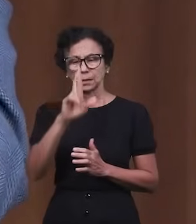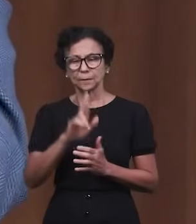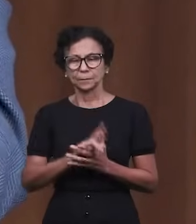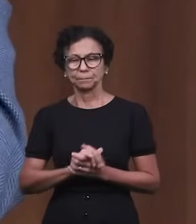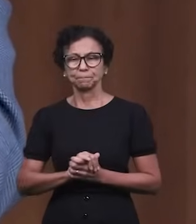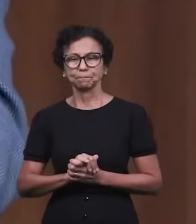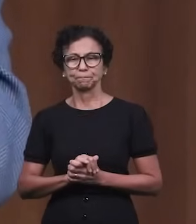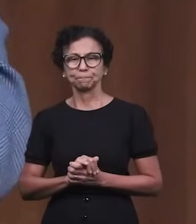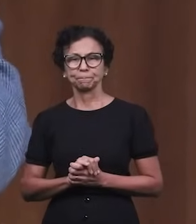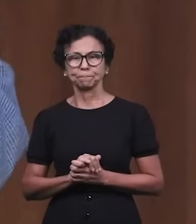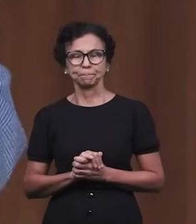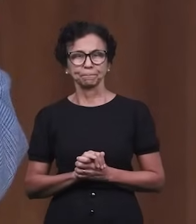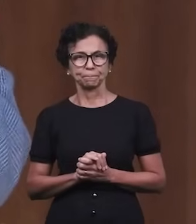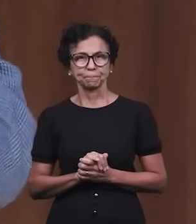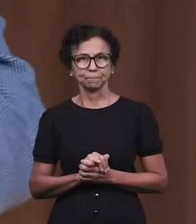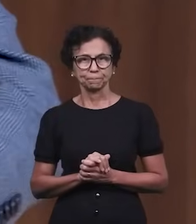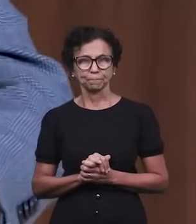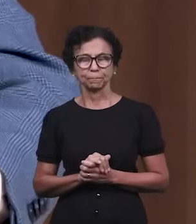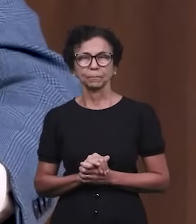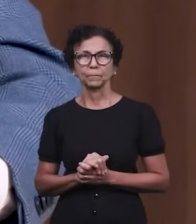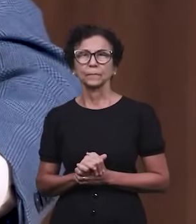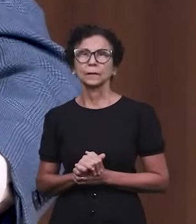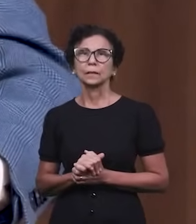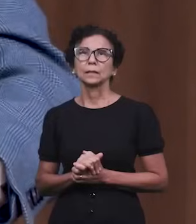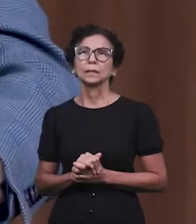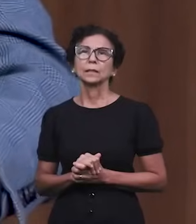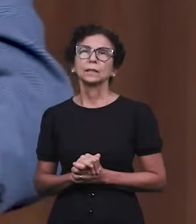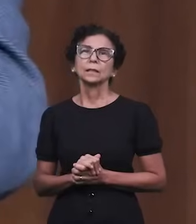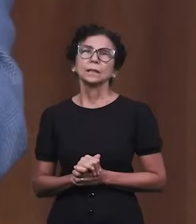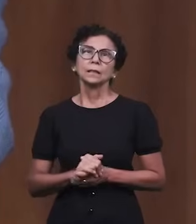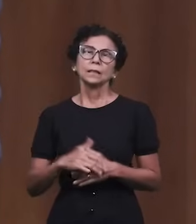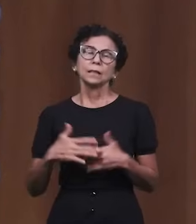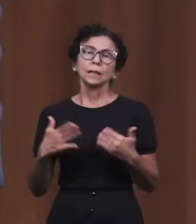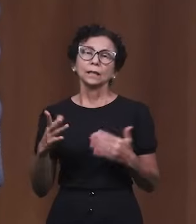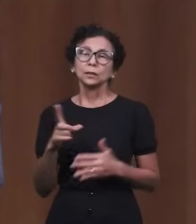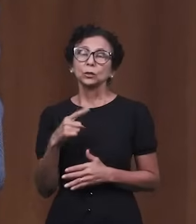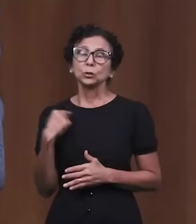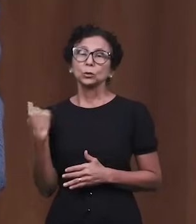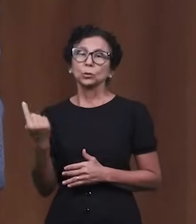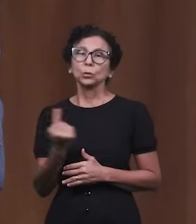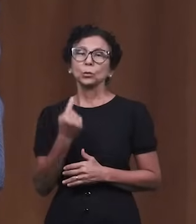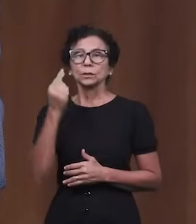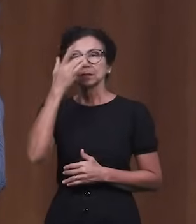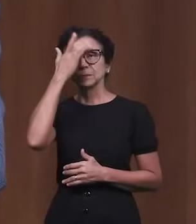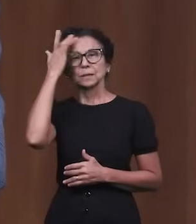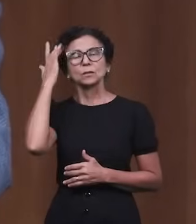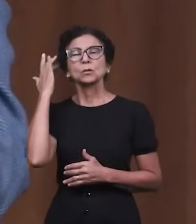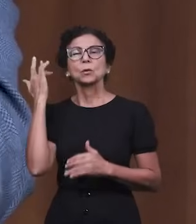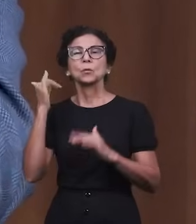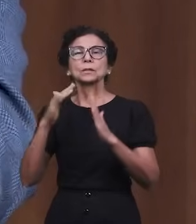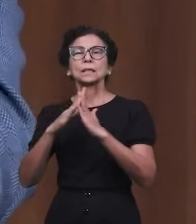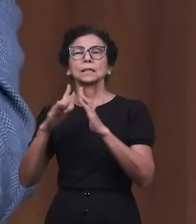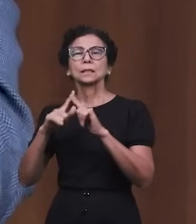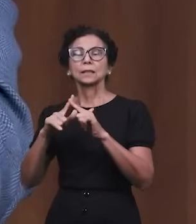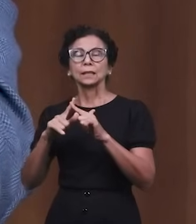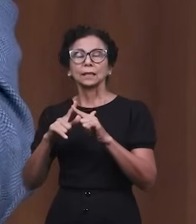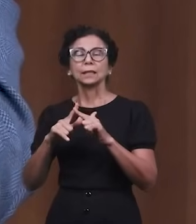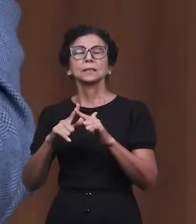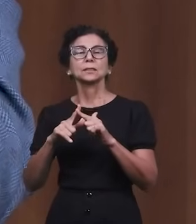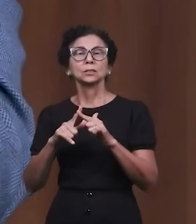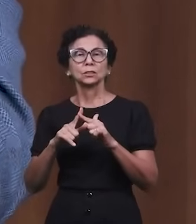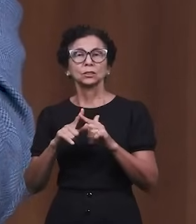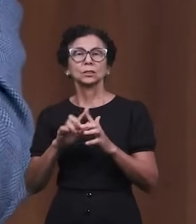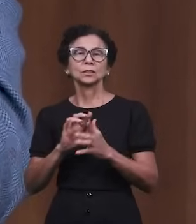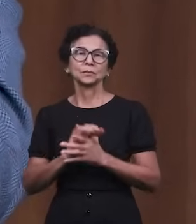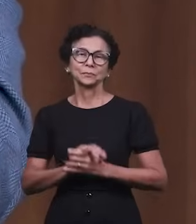Nessa época, toda a igreja, na quinta-feira, jejuava até meio-dia. Depois veio